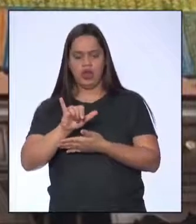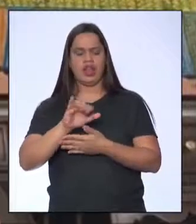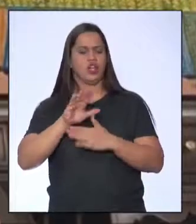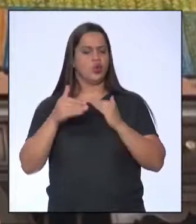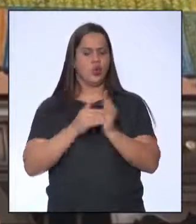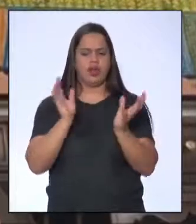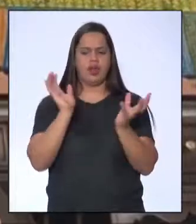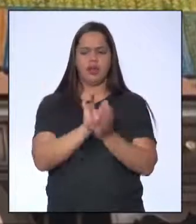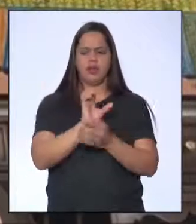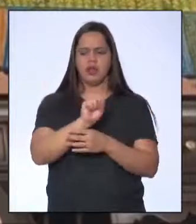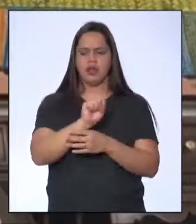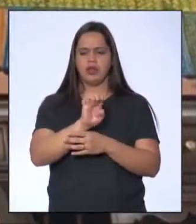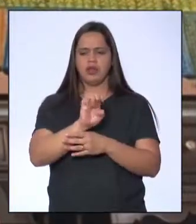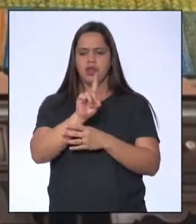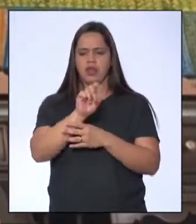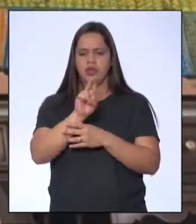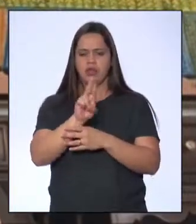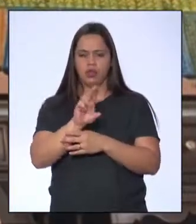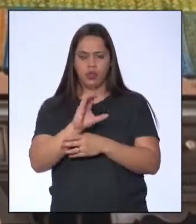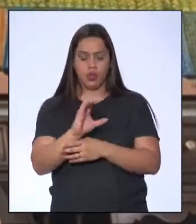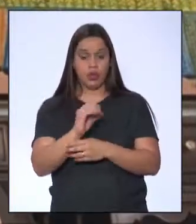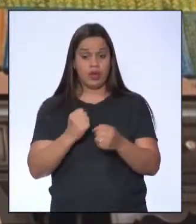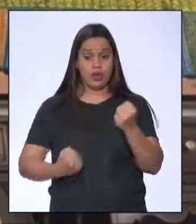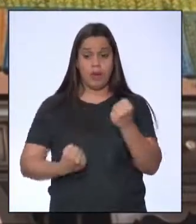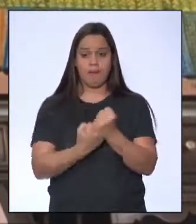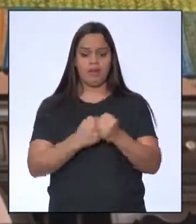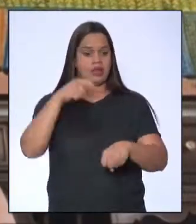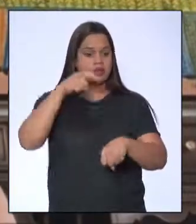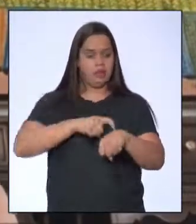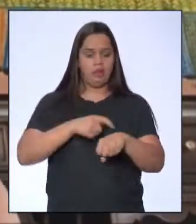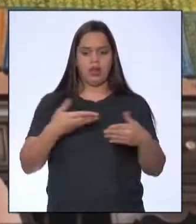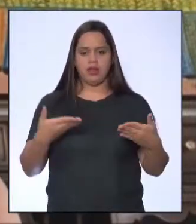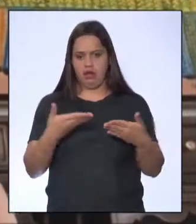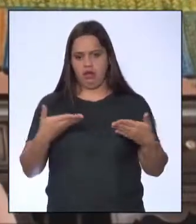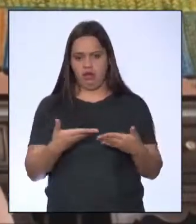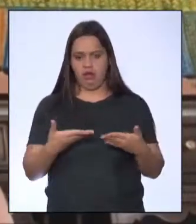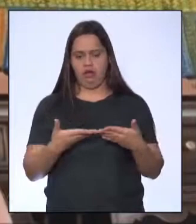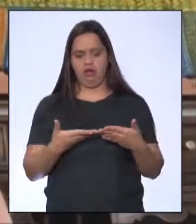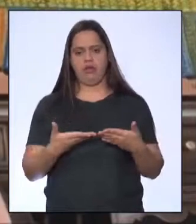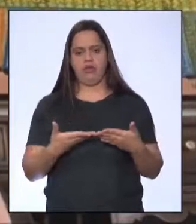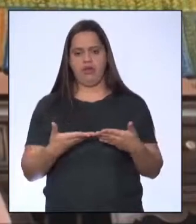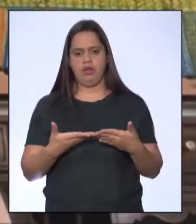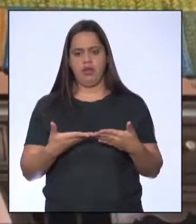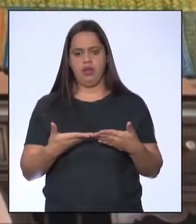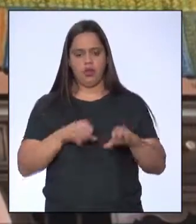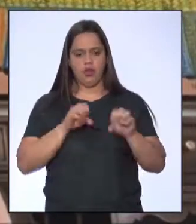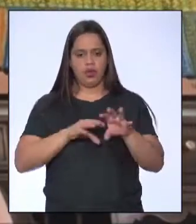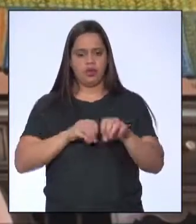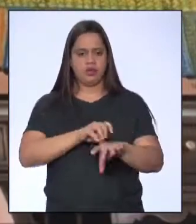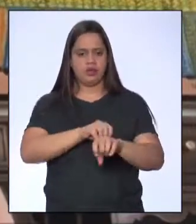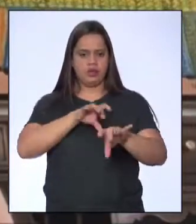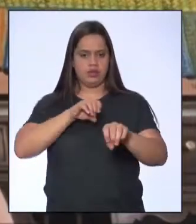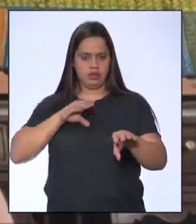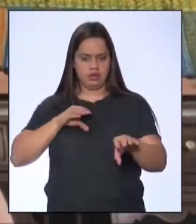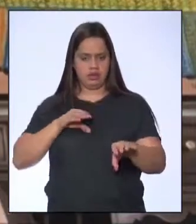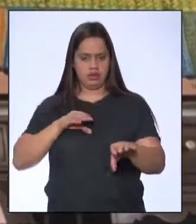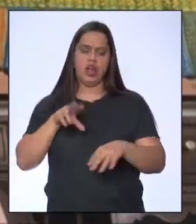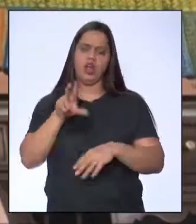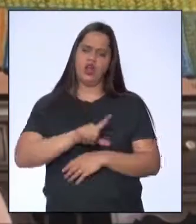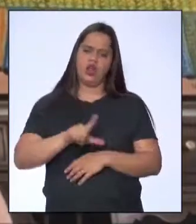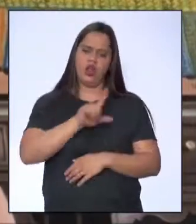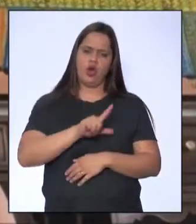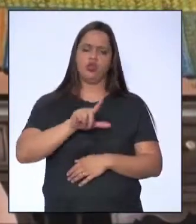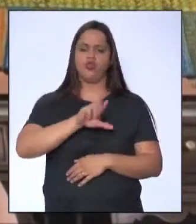SEDUC, em apoiar esse momento. É claro que nada vai ser unanimidade, nem